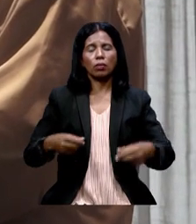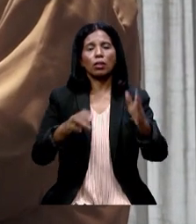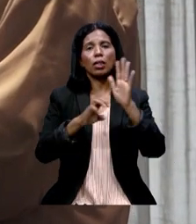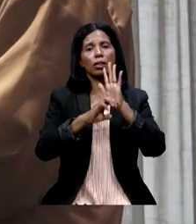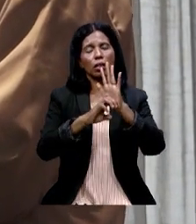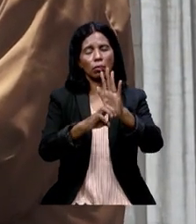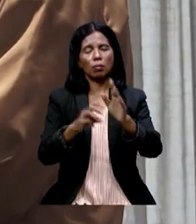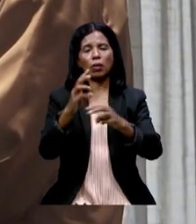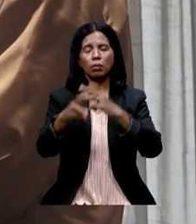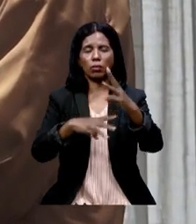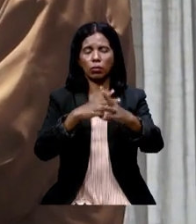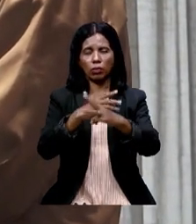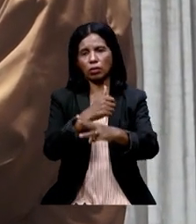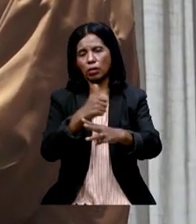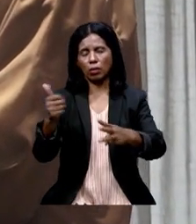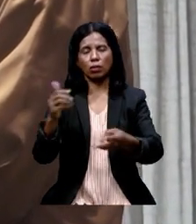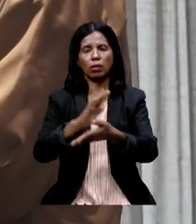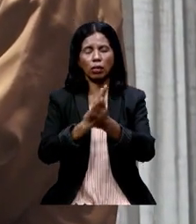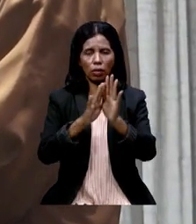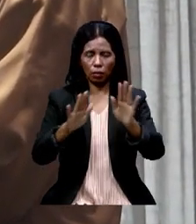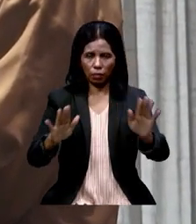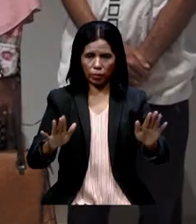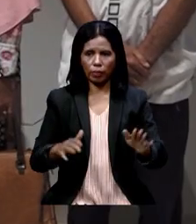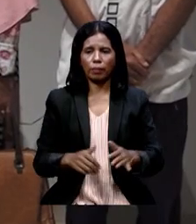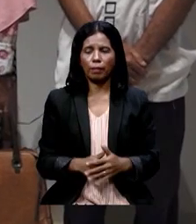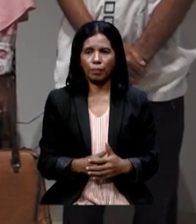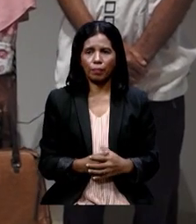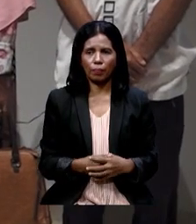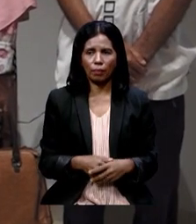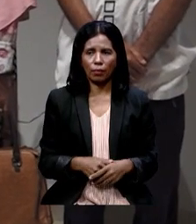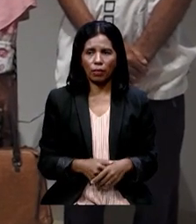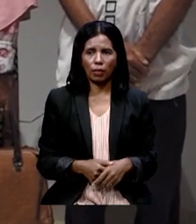selo ko di cria paz no amizade Santina de Jesus Tito Silva Giamen.